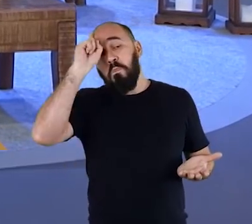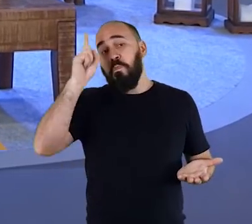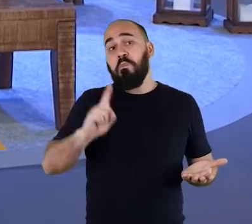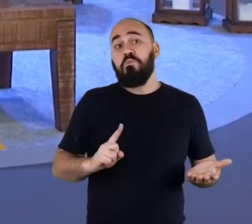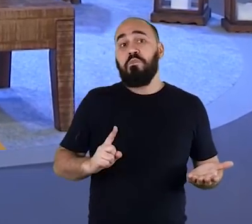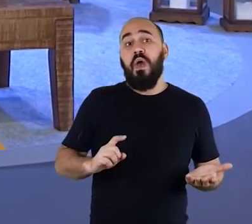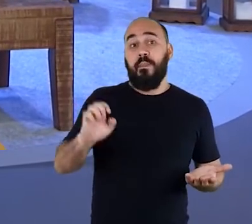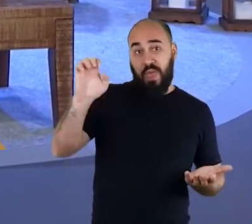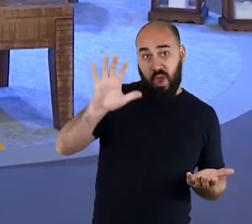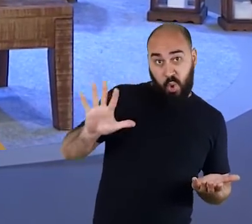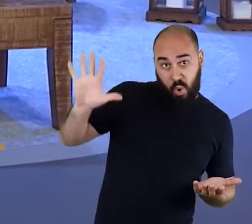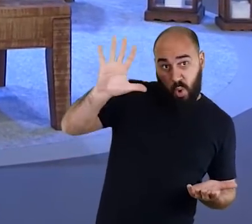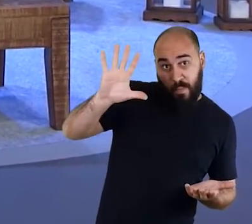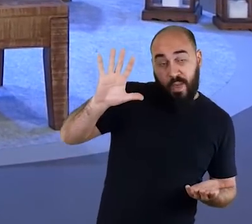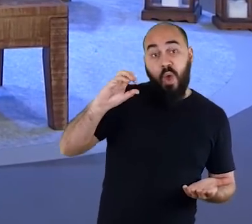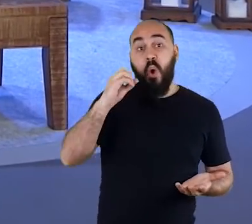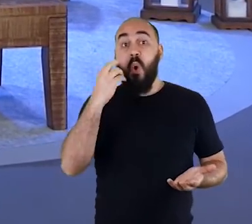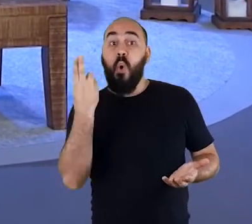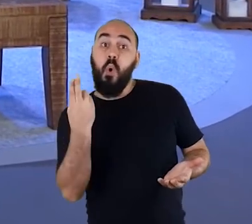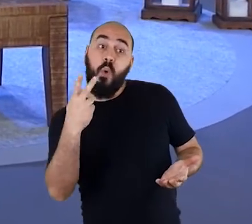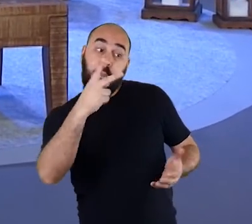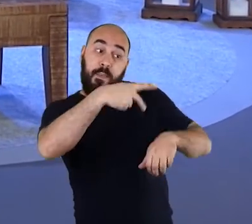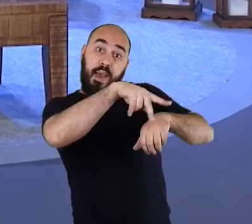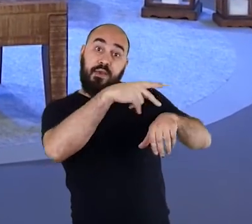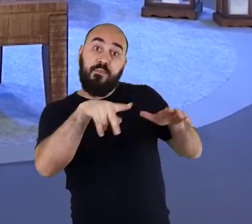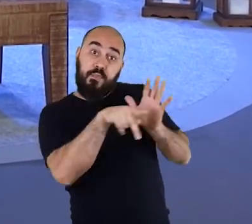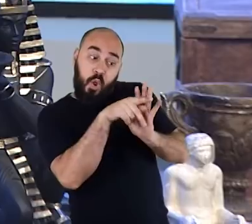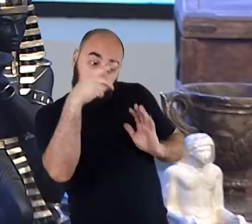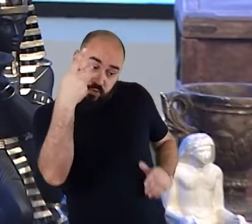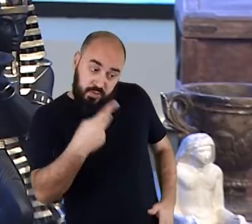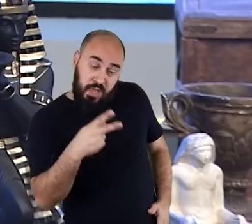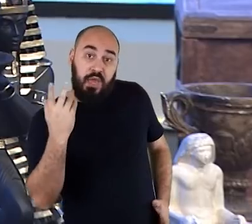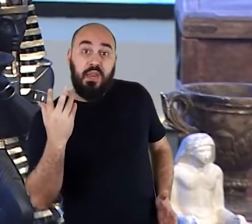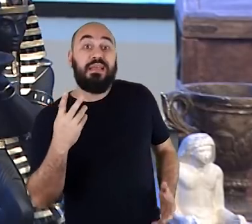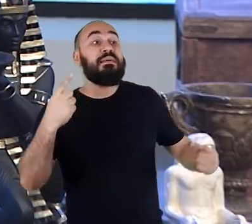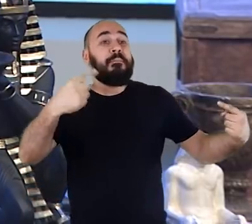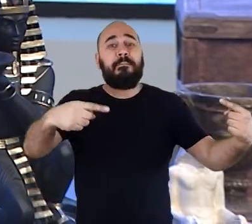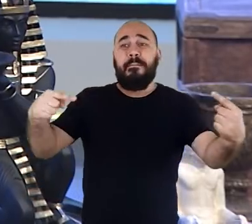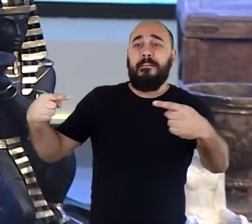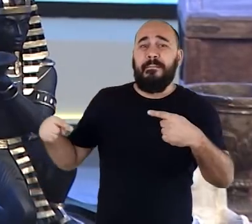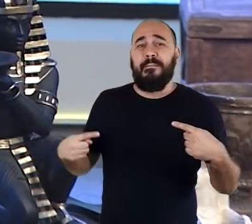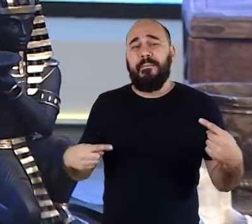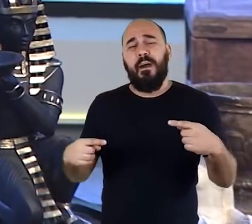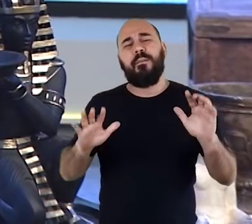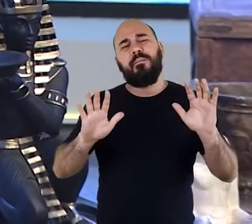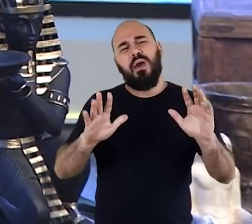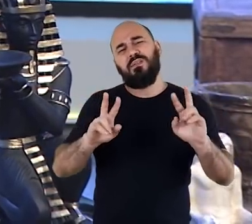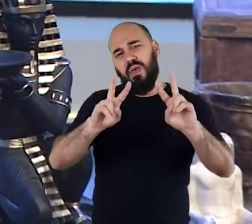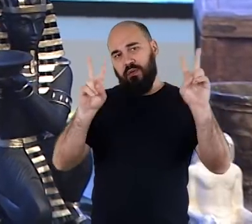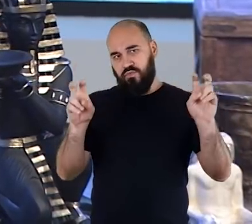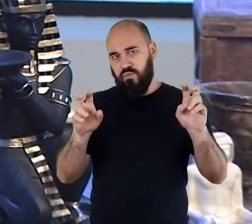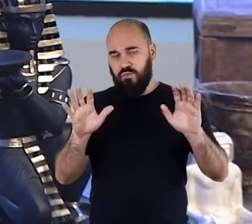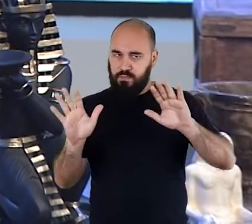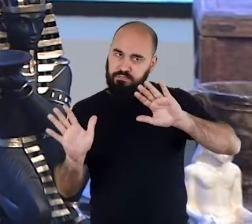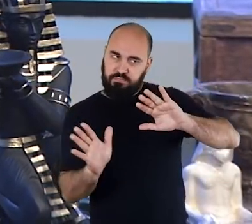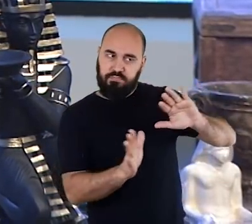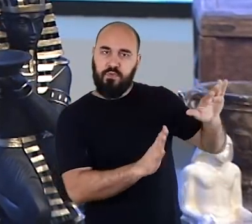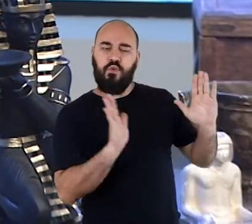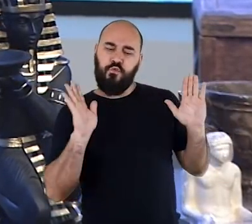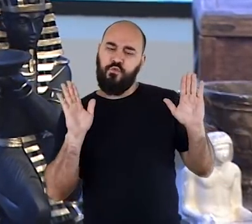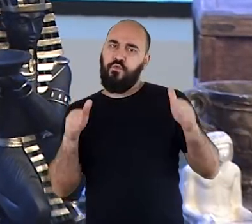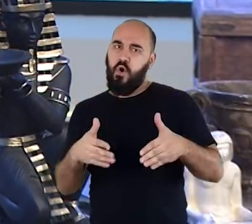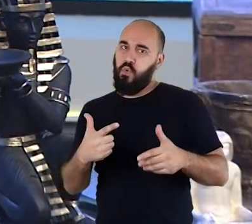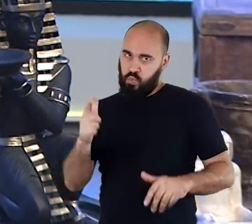para o país de origem. Mas esse é assunto para um outro programa. Foi nesse contexto próximo ao fim do Império Otomano